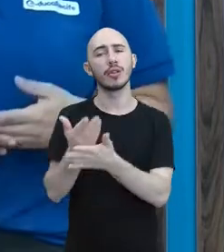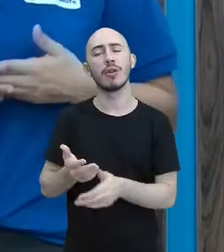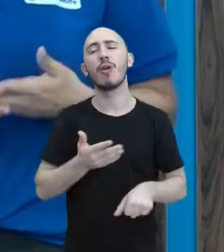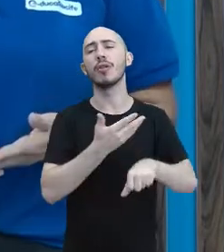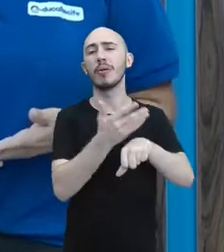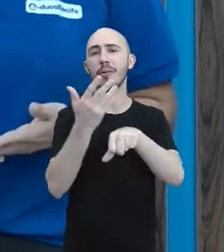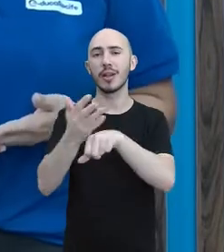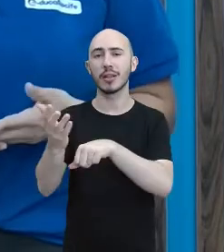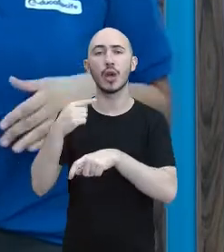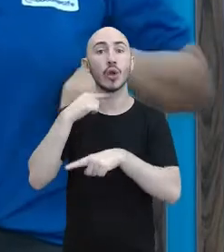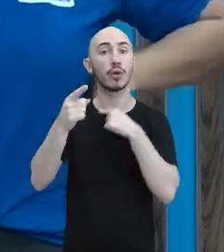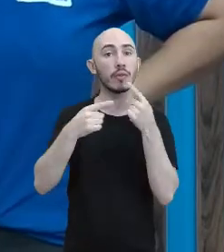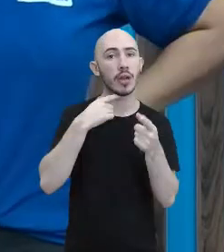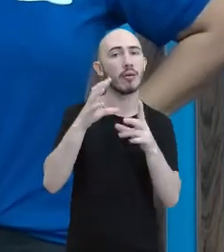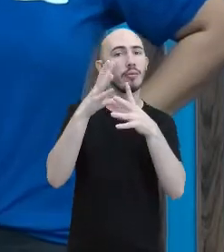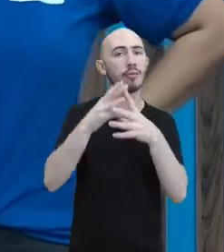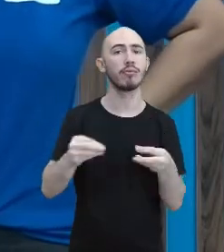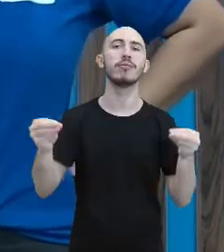exercite, tire dúvida, tá?